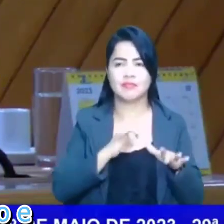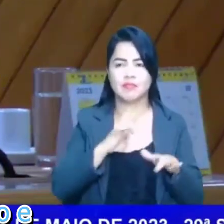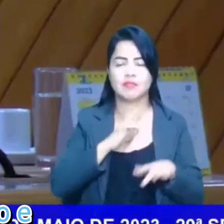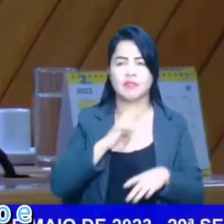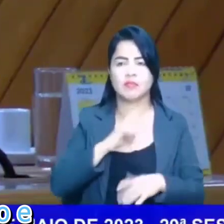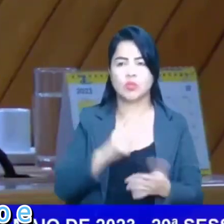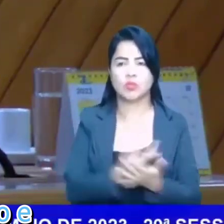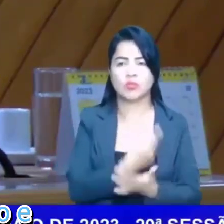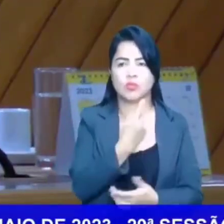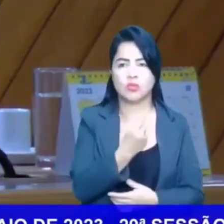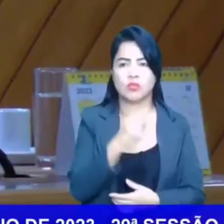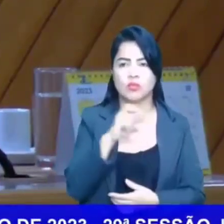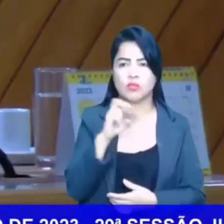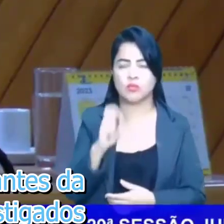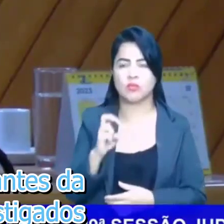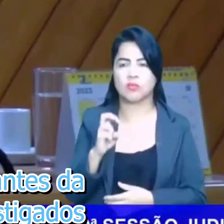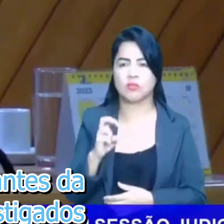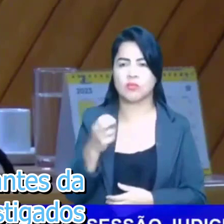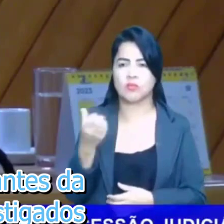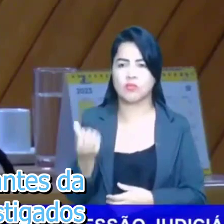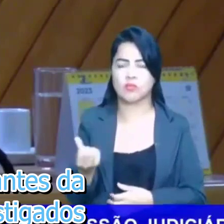dias